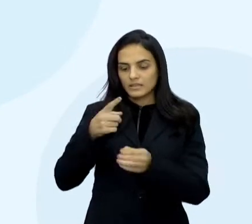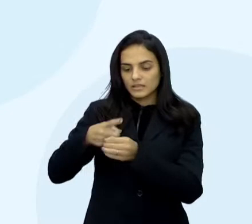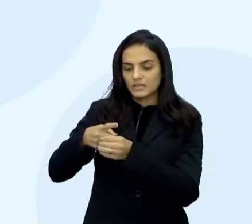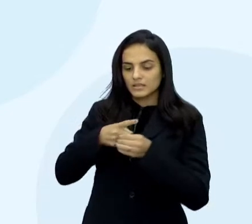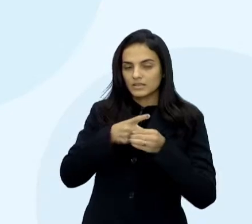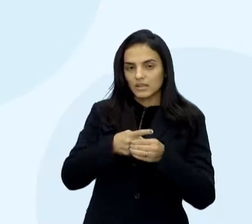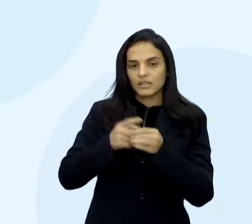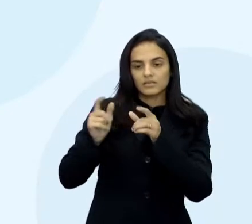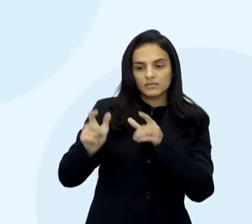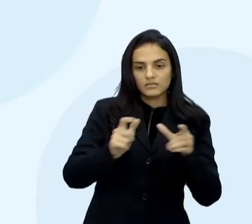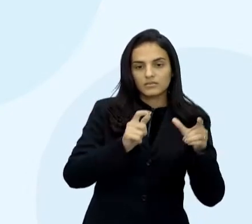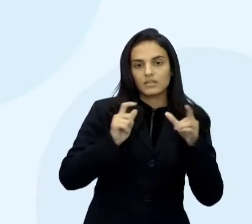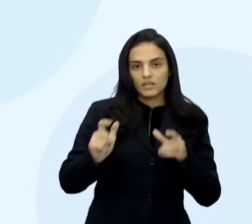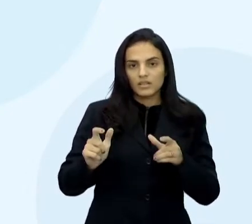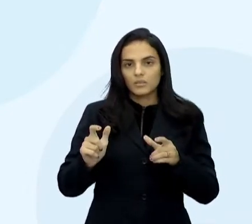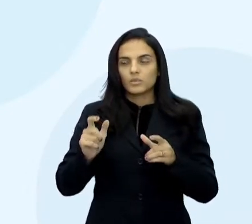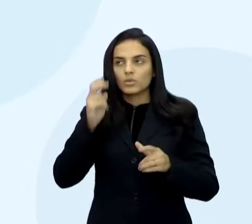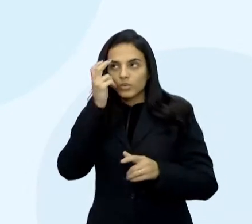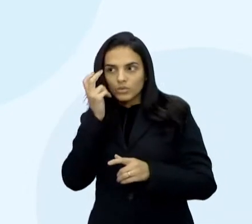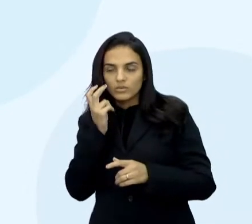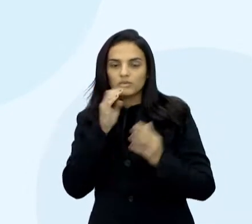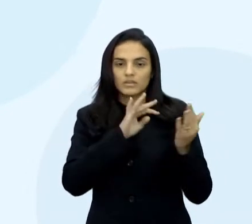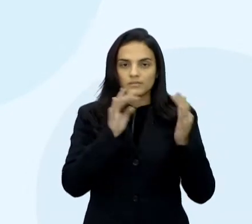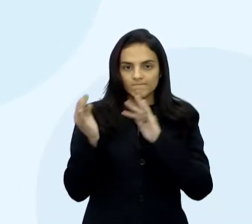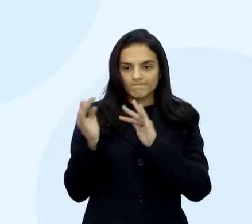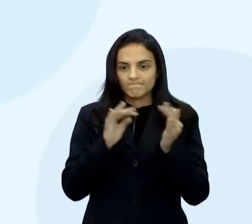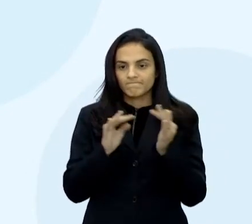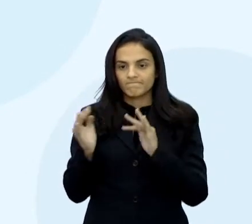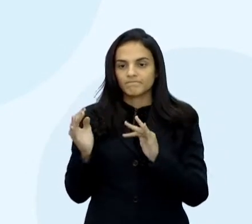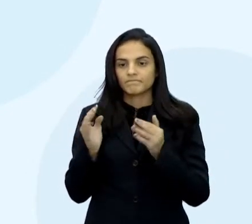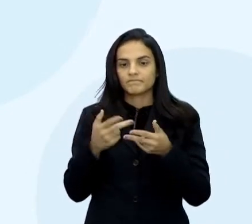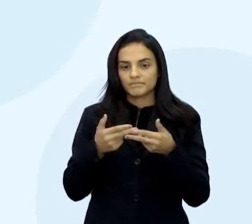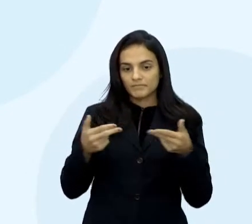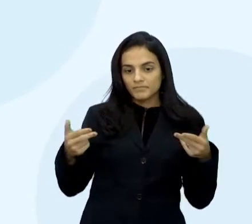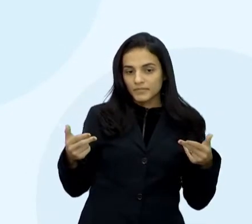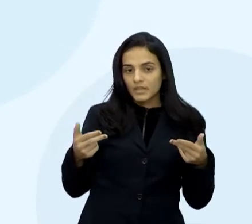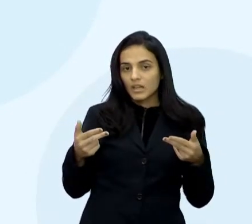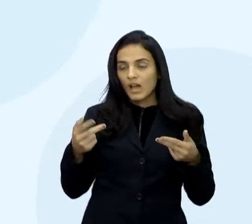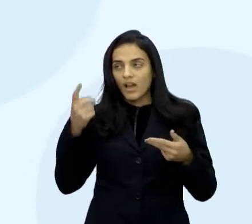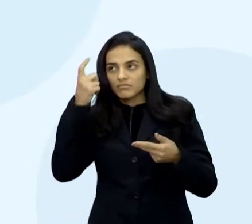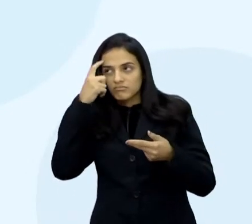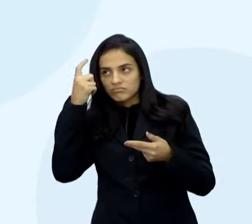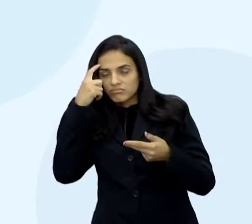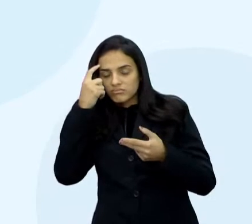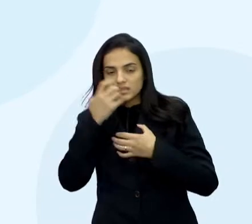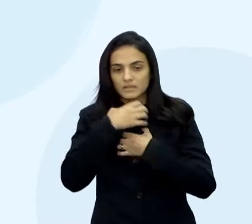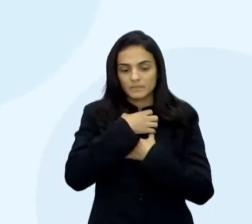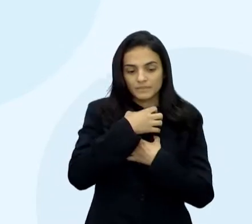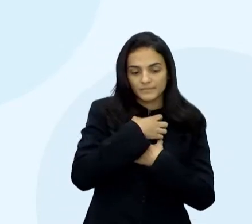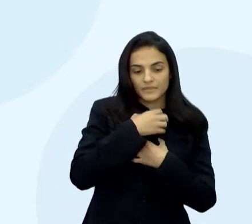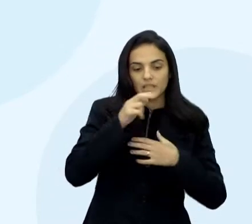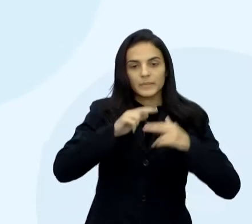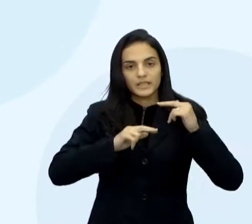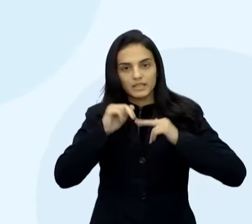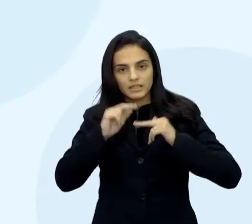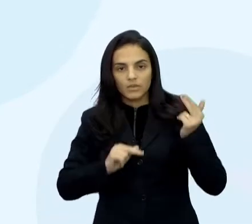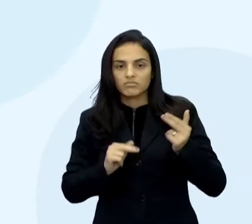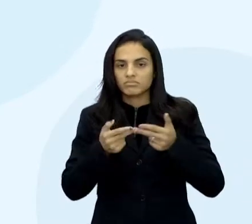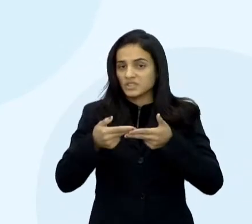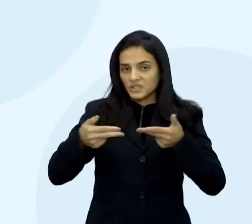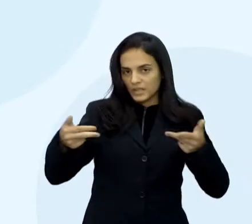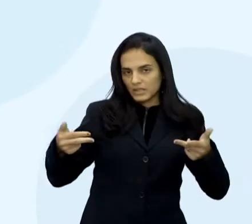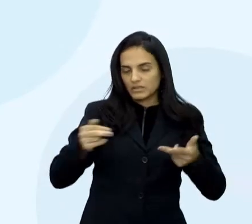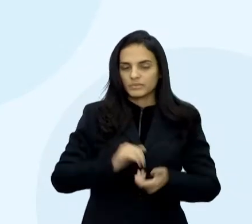campo, cultura-natureza, civilizados e bárbaros, razão e emoção, material e virtual,